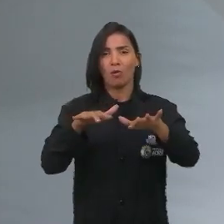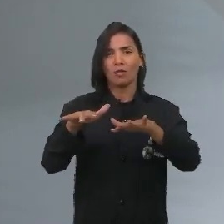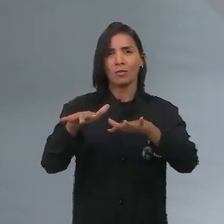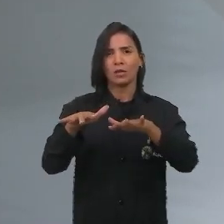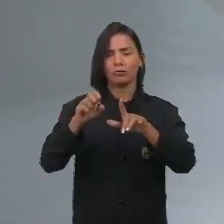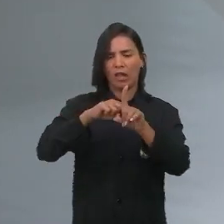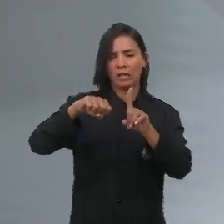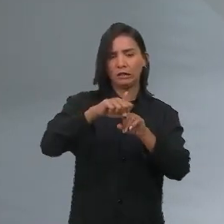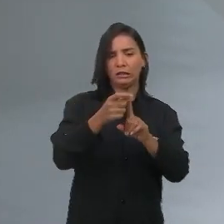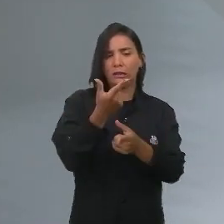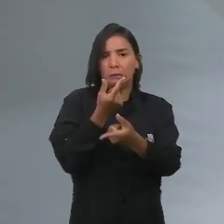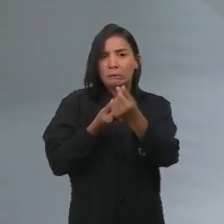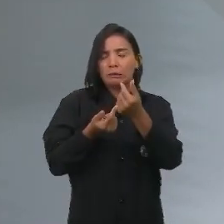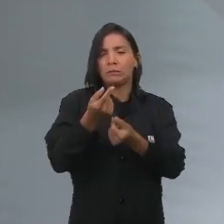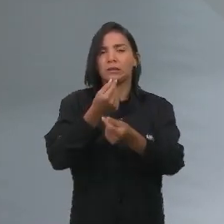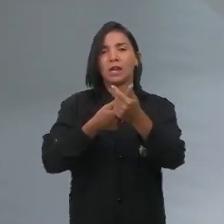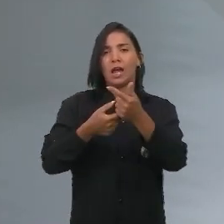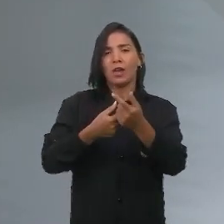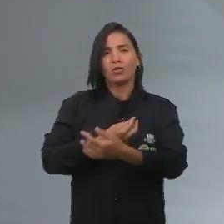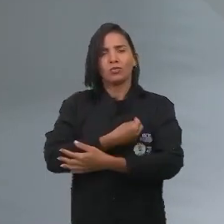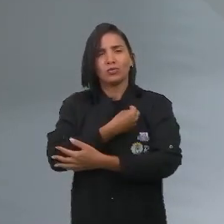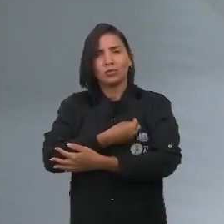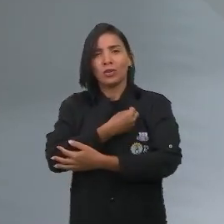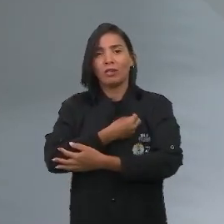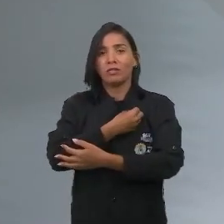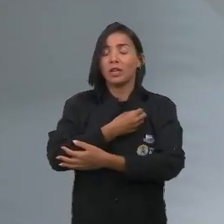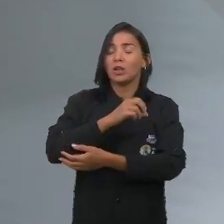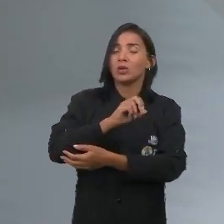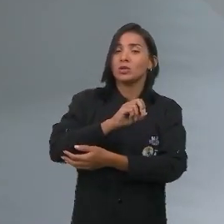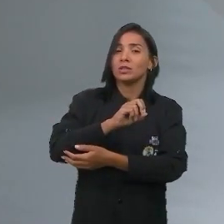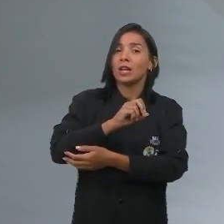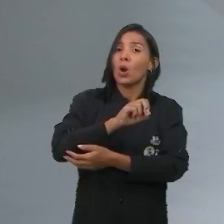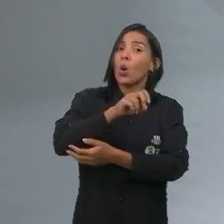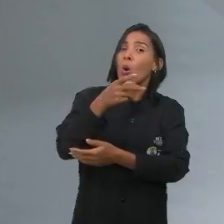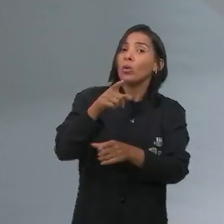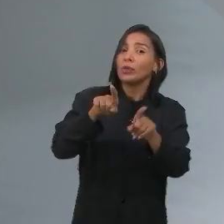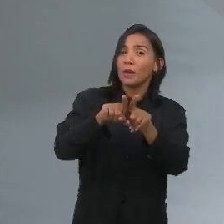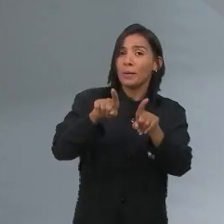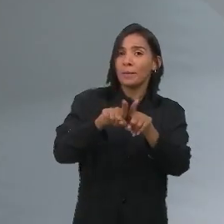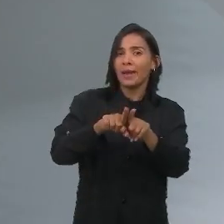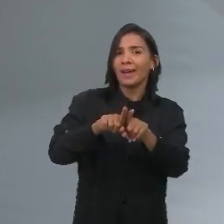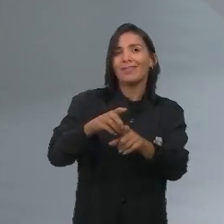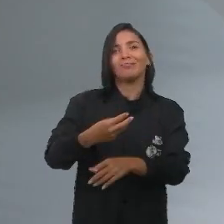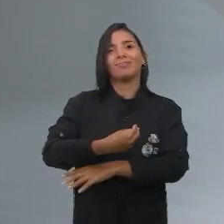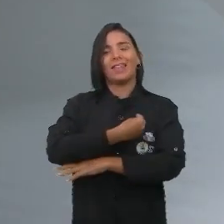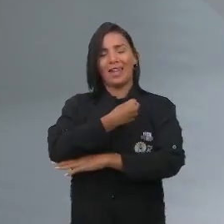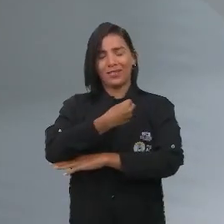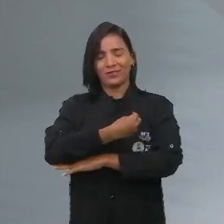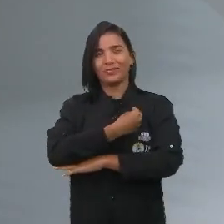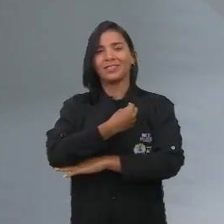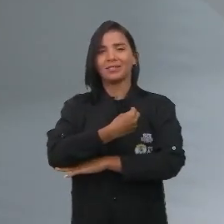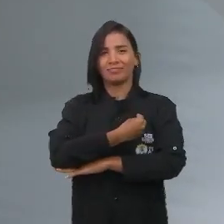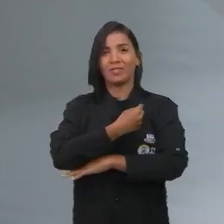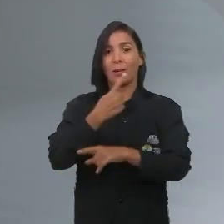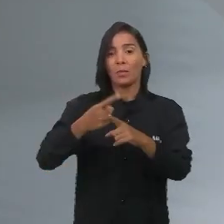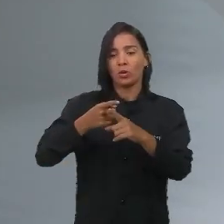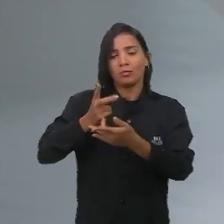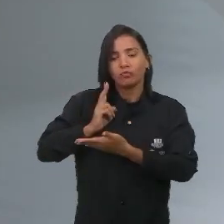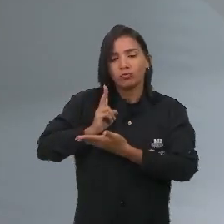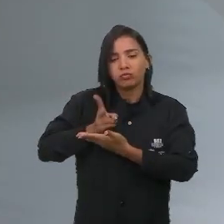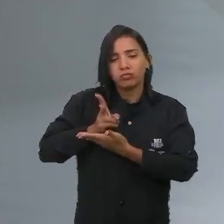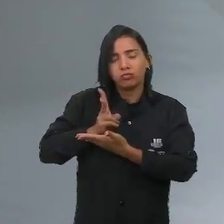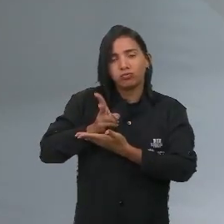capitalista, ela sobrevive, ou em outras palavras, a sua existência, ela é